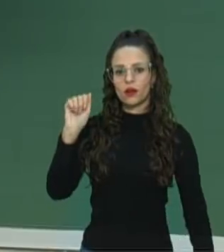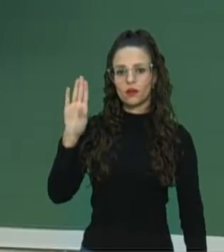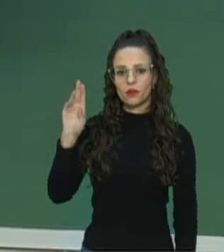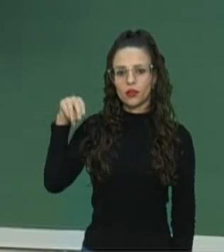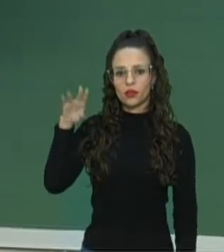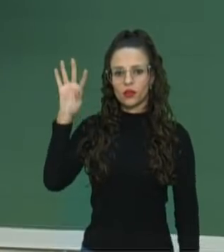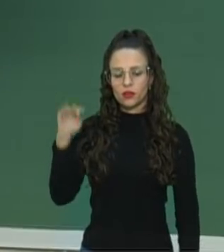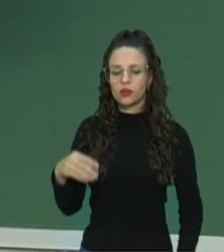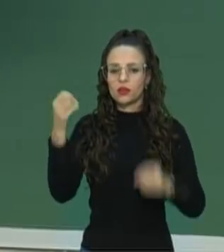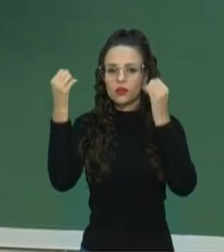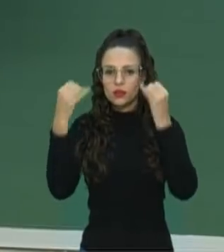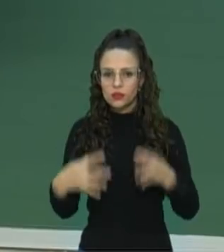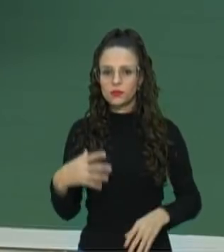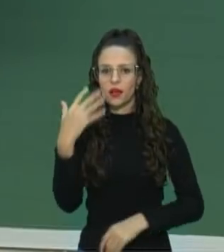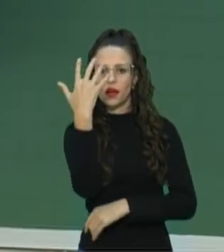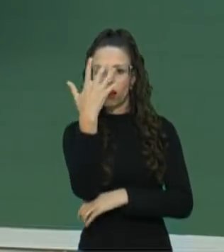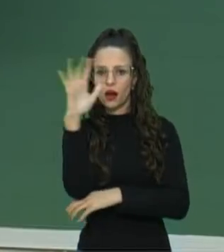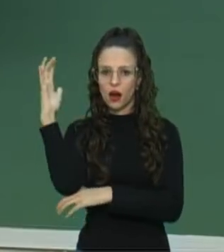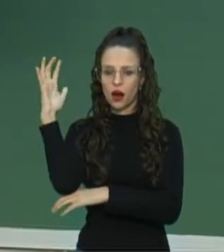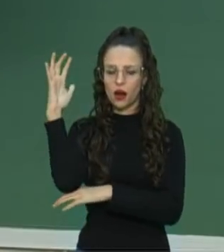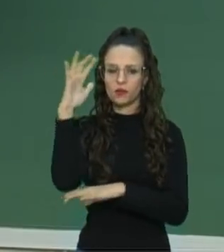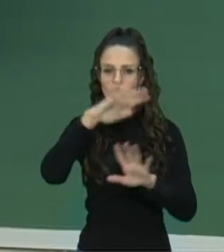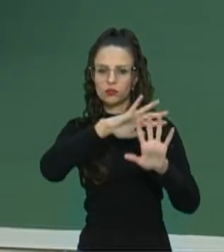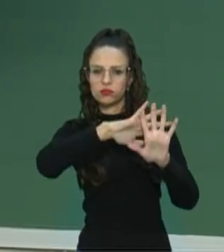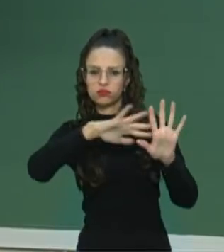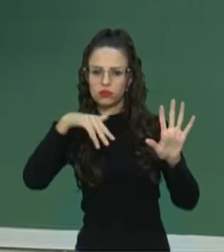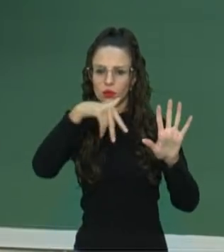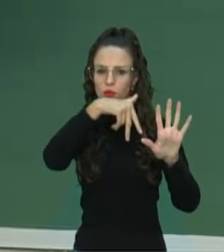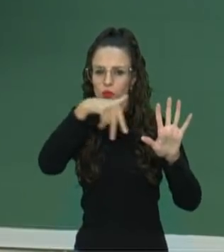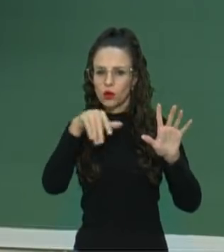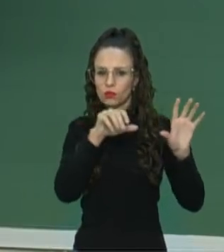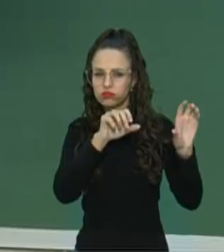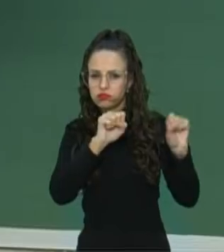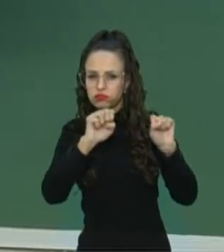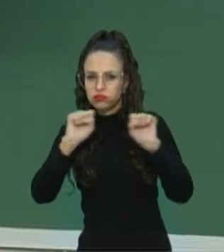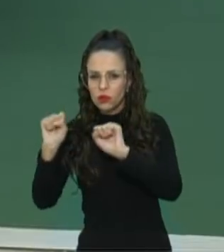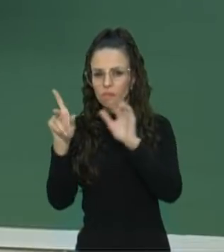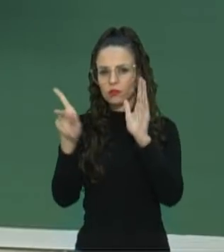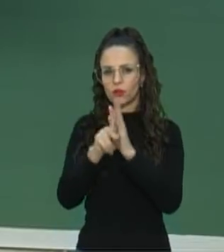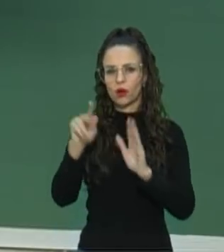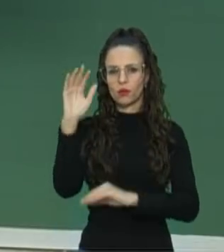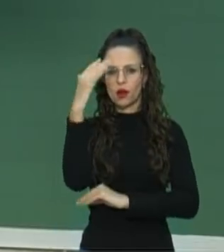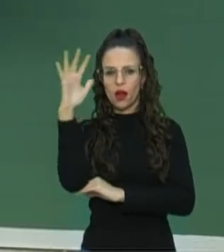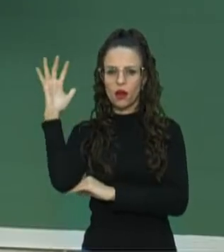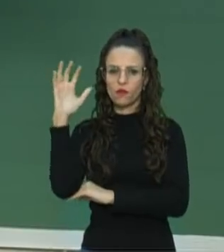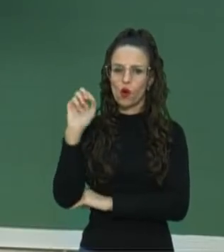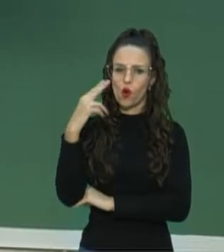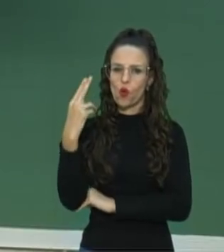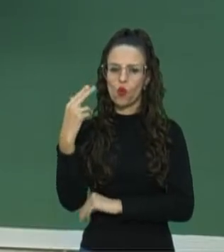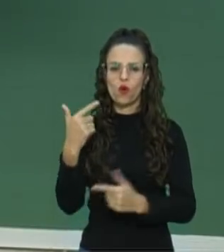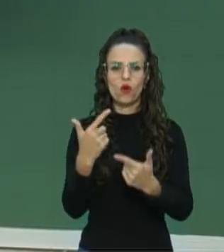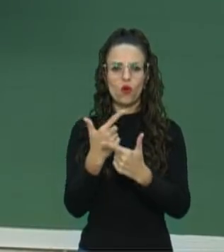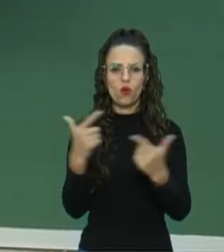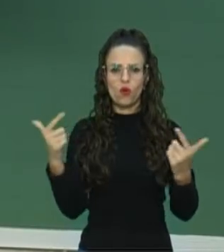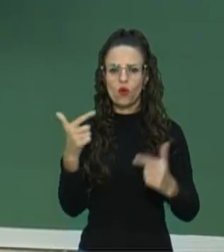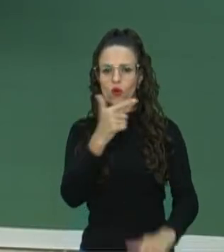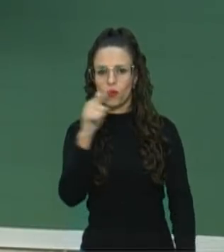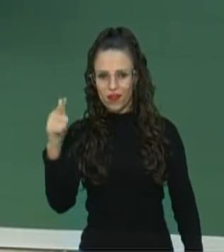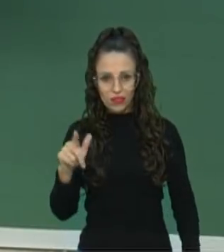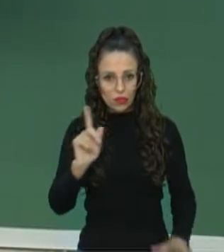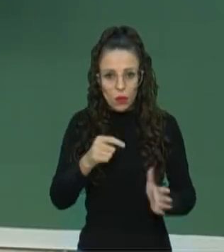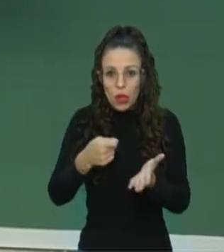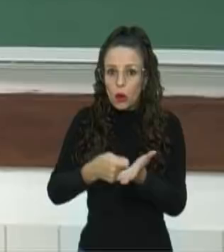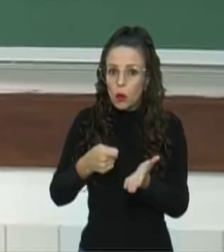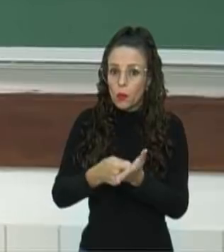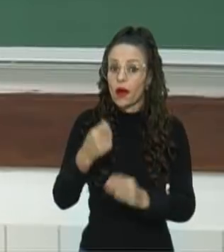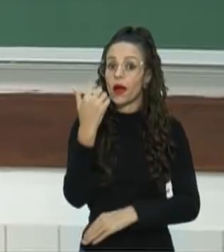a atividade de arvorismo como locomoção por percurso em altura instalada em árvores ou em outros equipamentos. Não necessariamente precisa ser